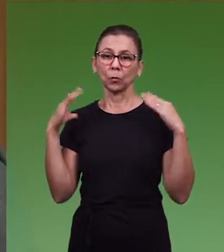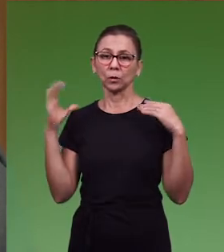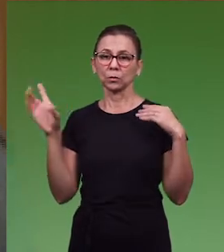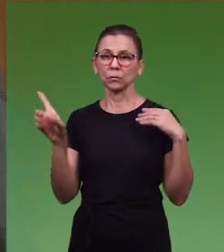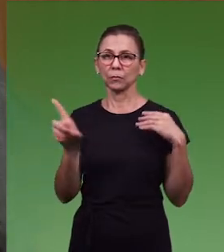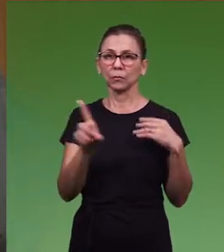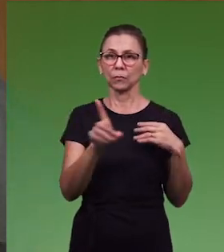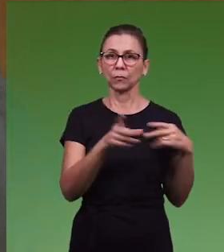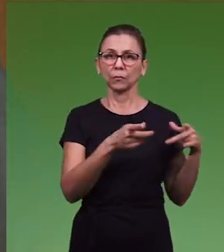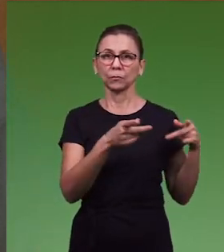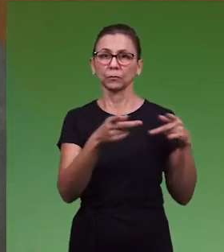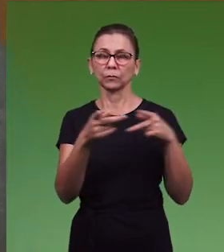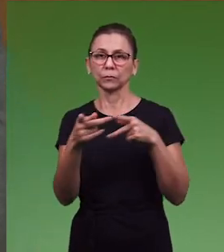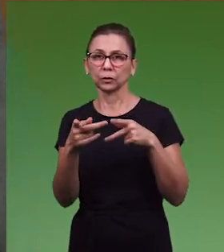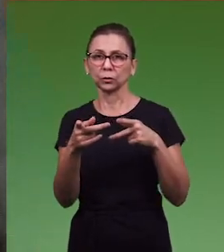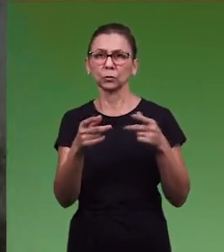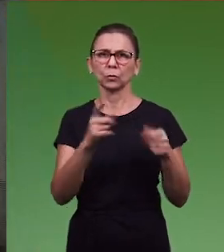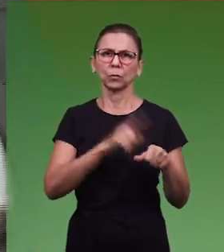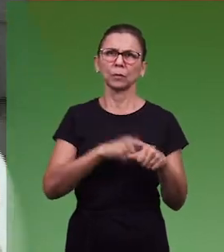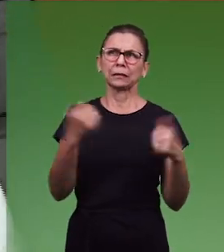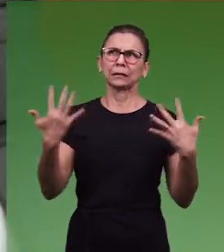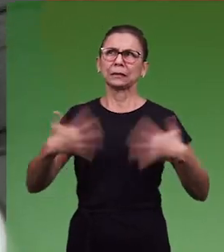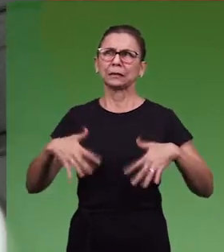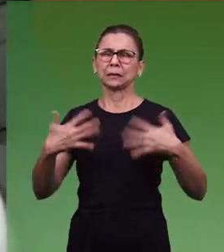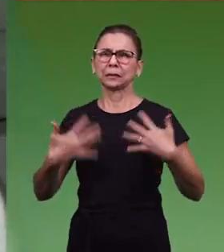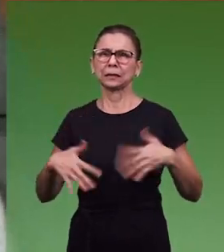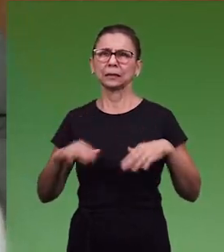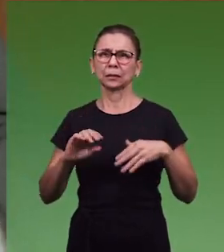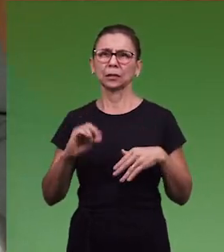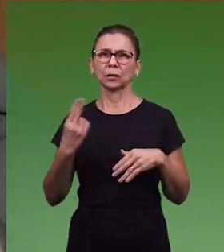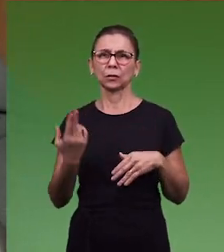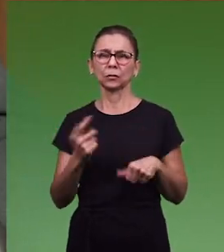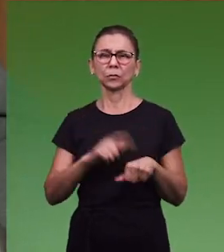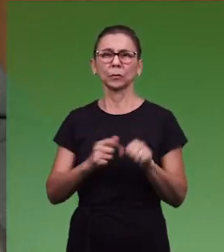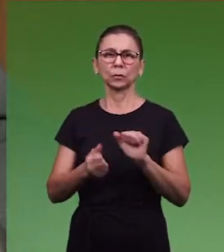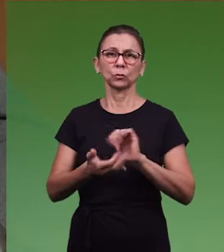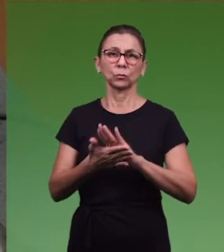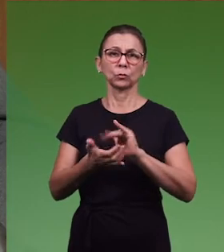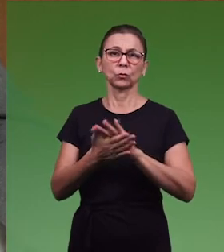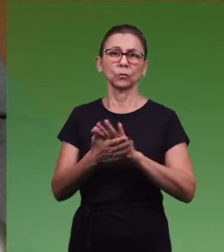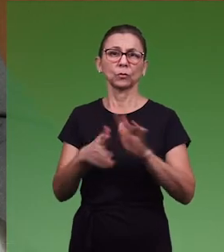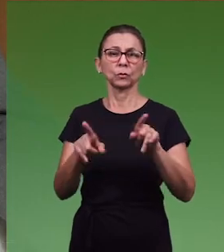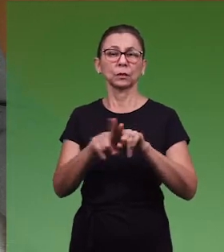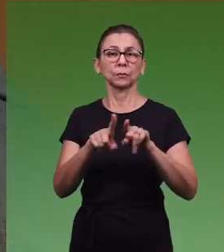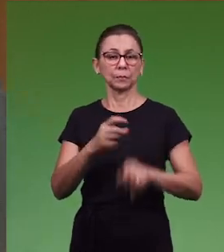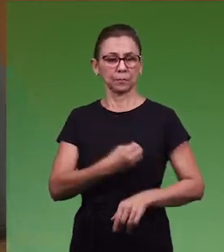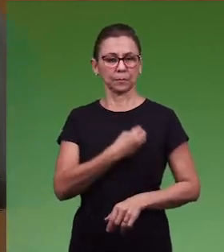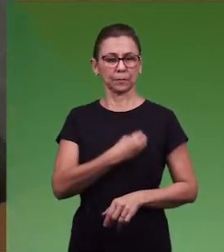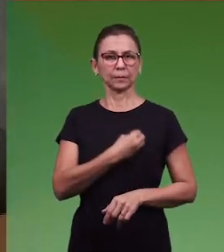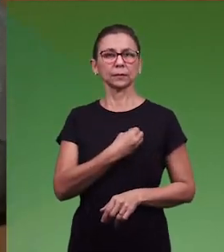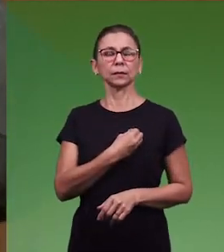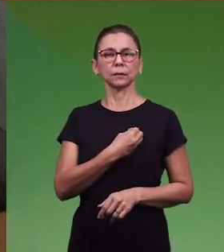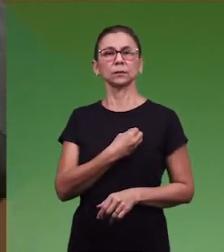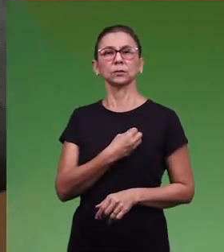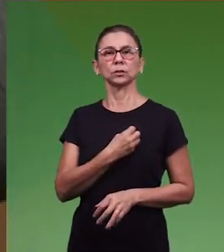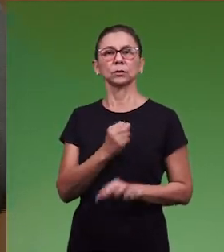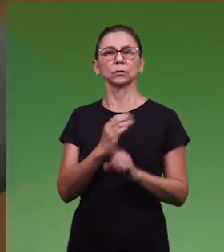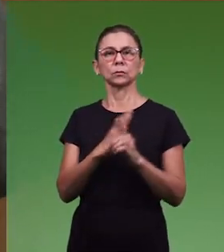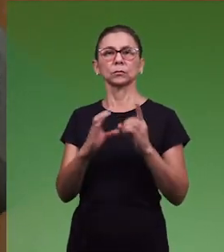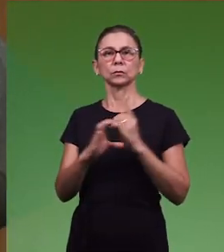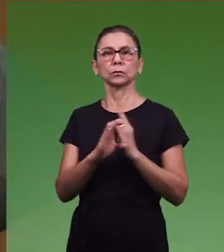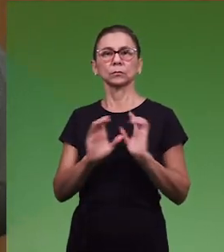revelação, naquele momento de aflição ou de glorificação, ele vai estar também presente no culto para realizar